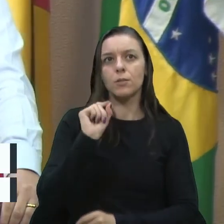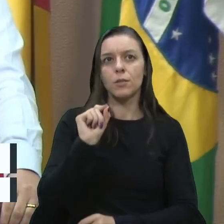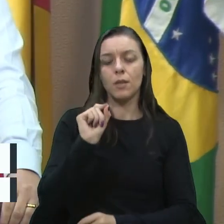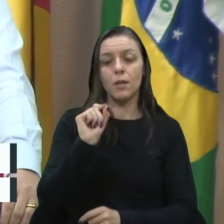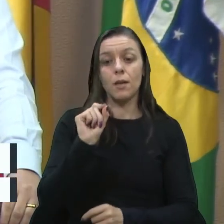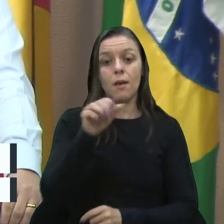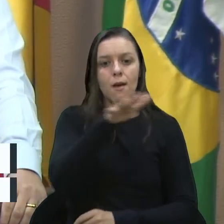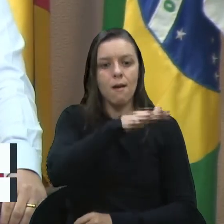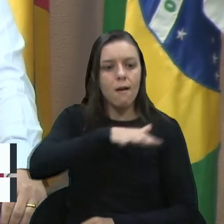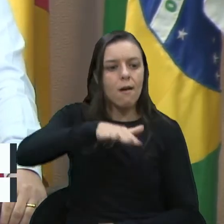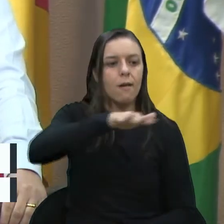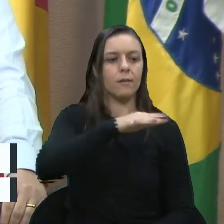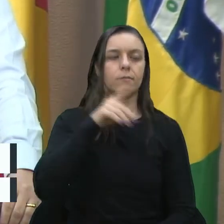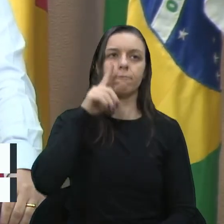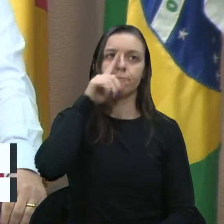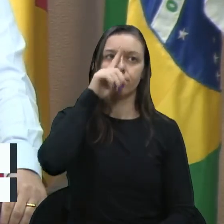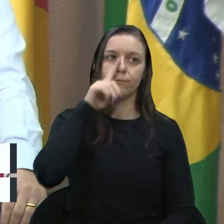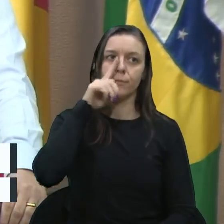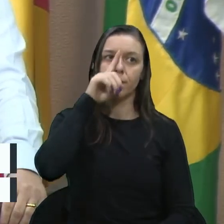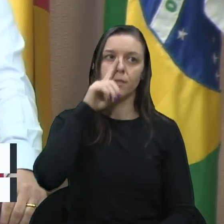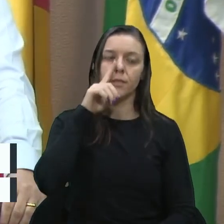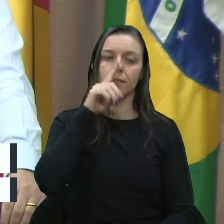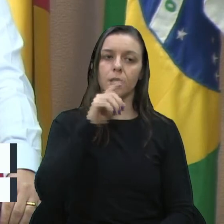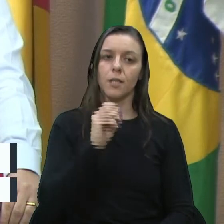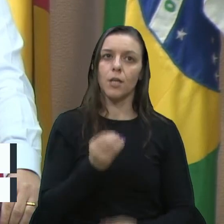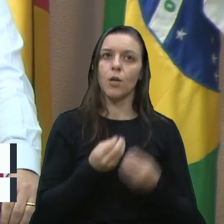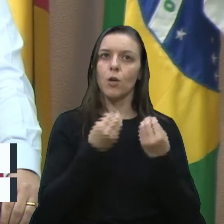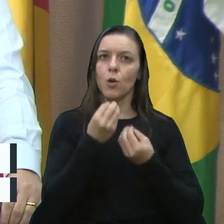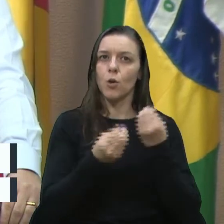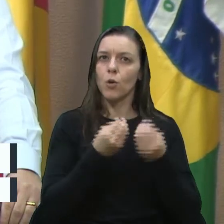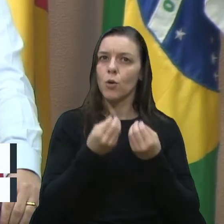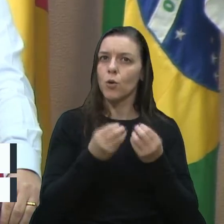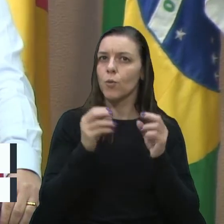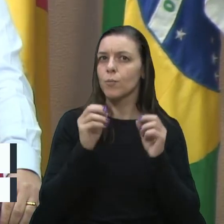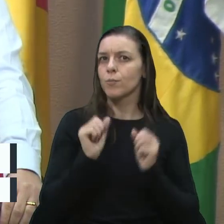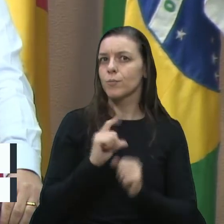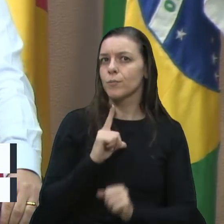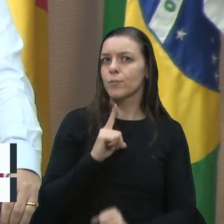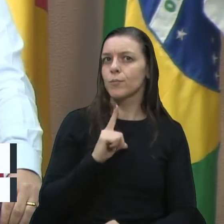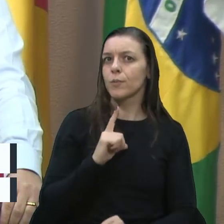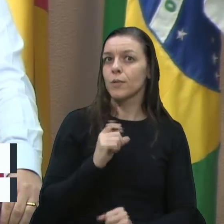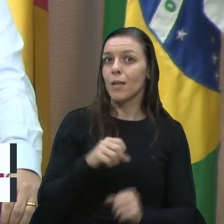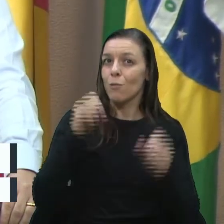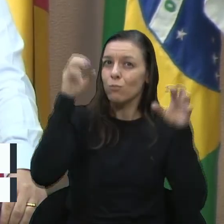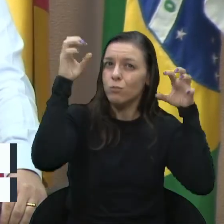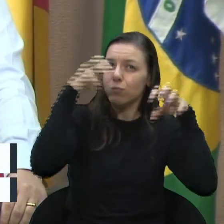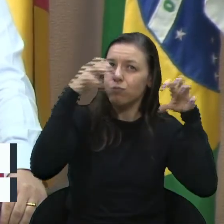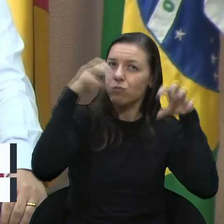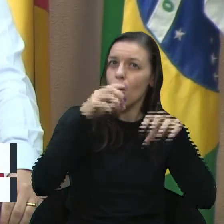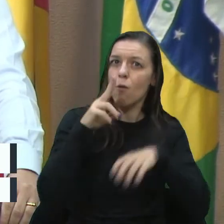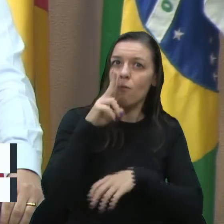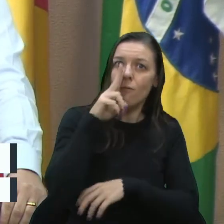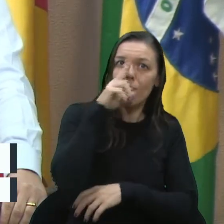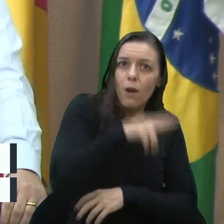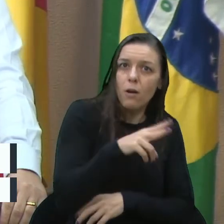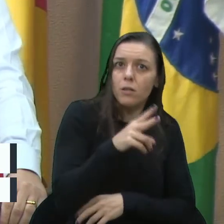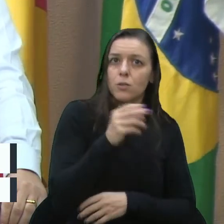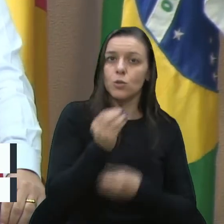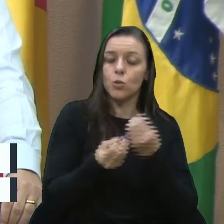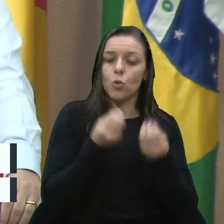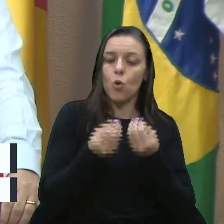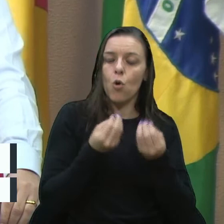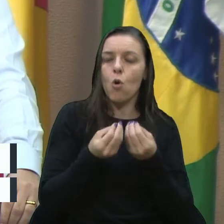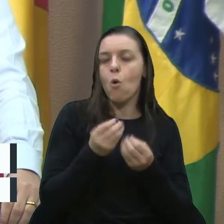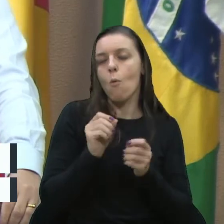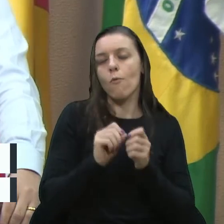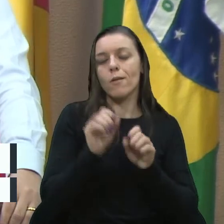áreas de risco em situações quando houver fortes chuvas, qual seria